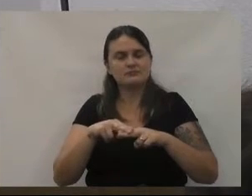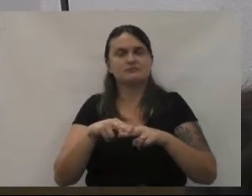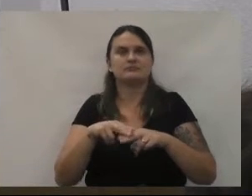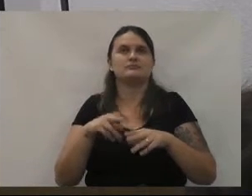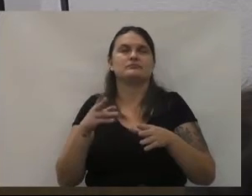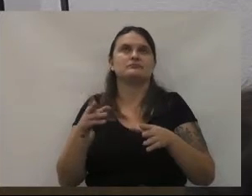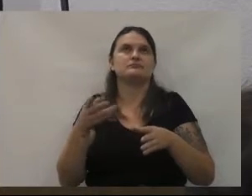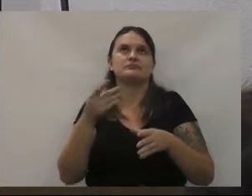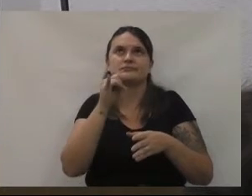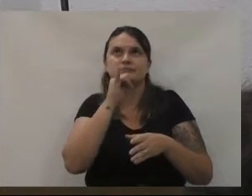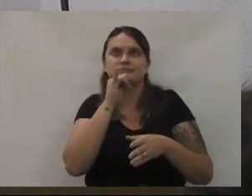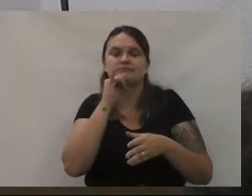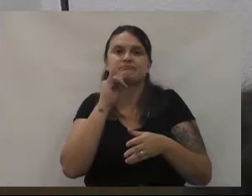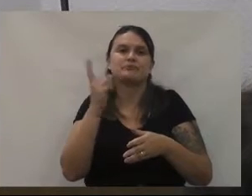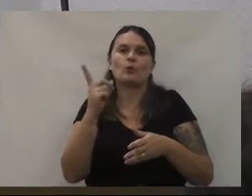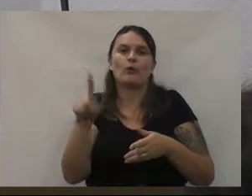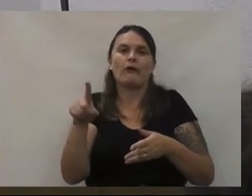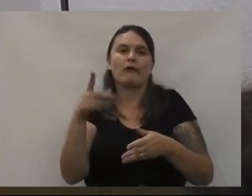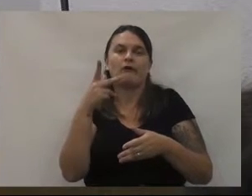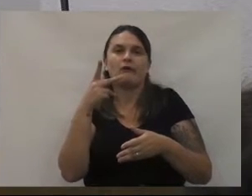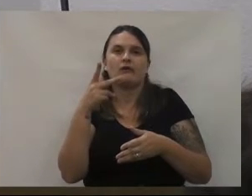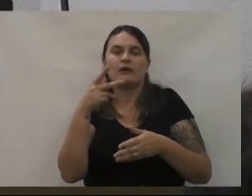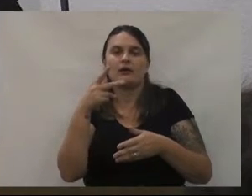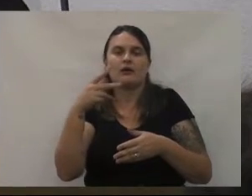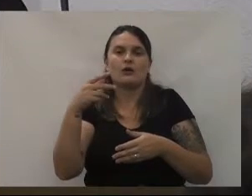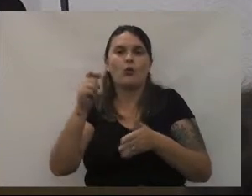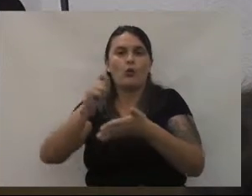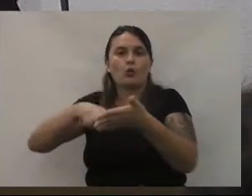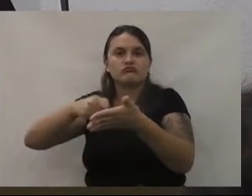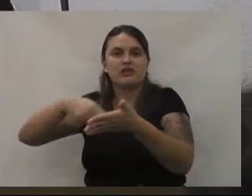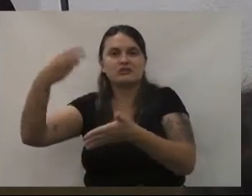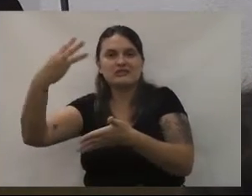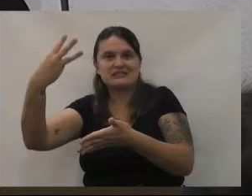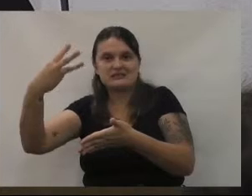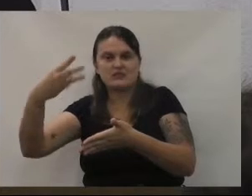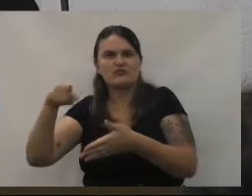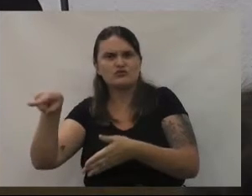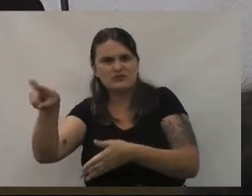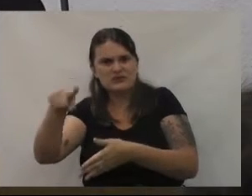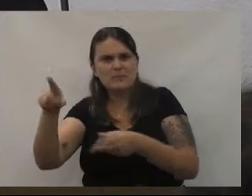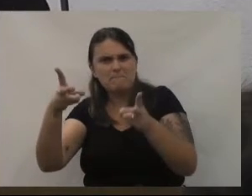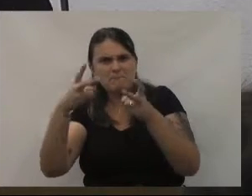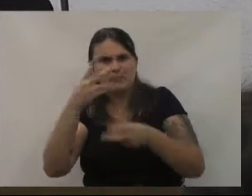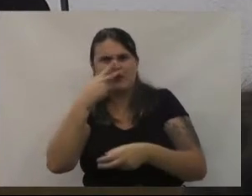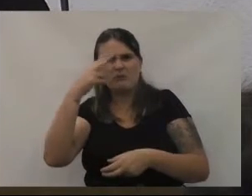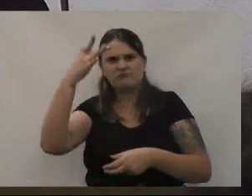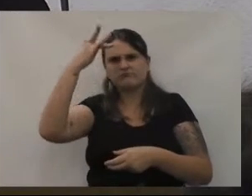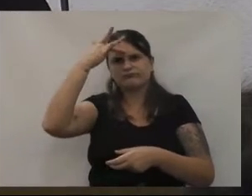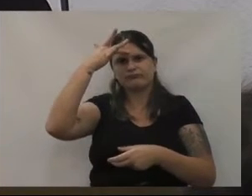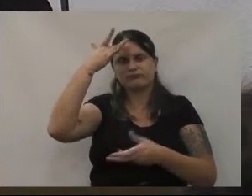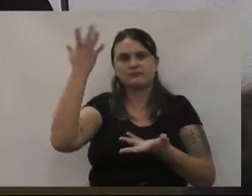também não seria uma terceirização indireta. Vocês vejam que absurdo.